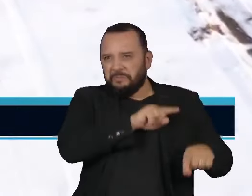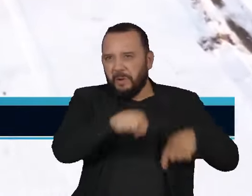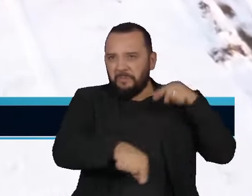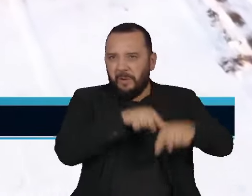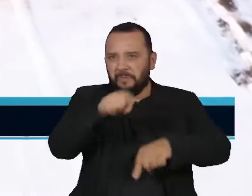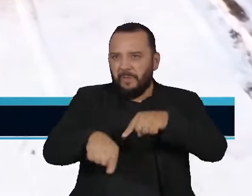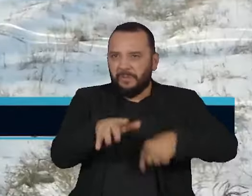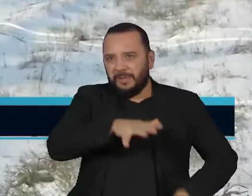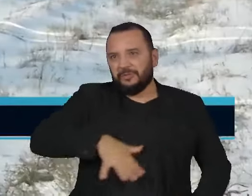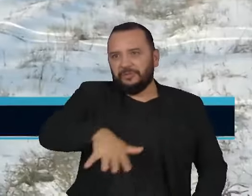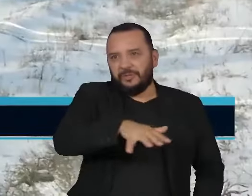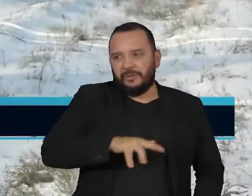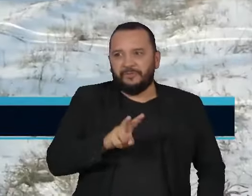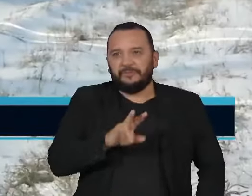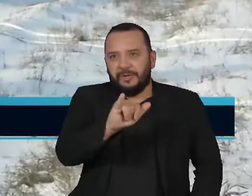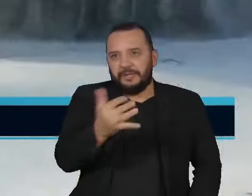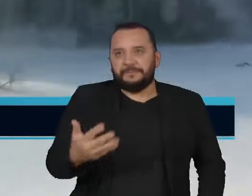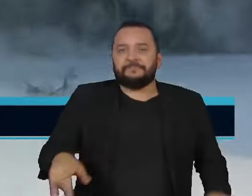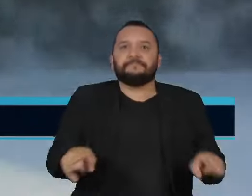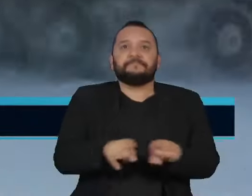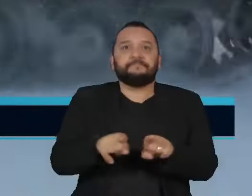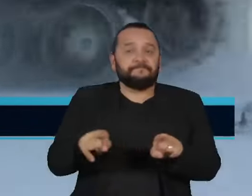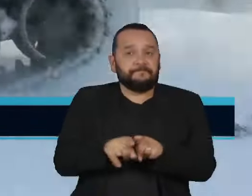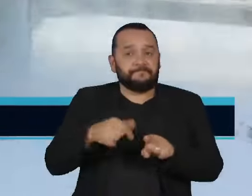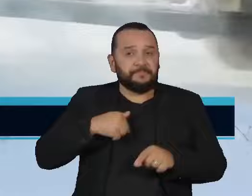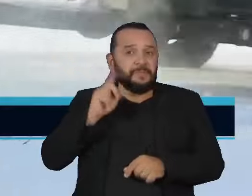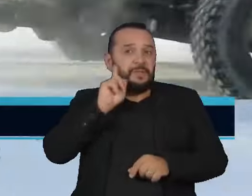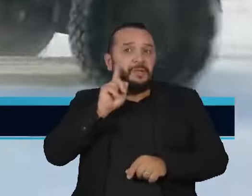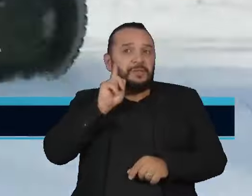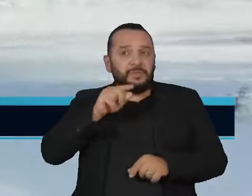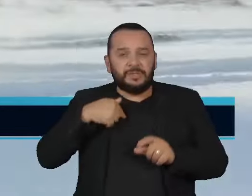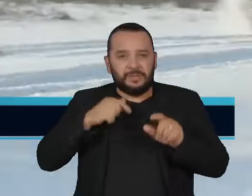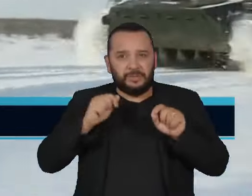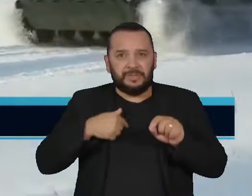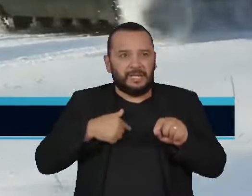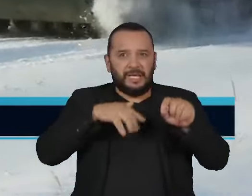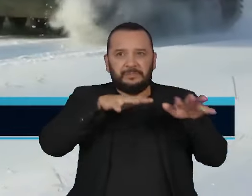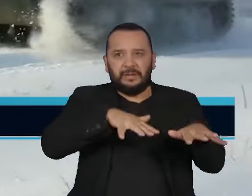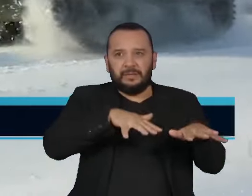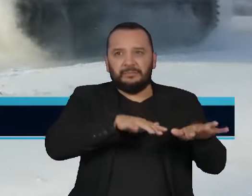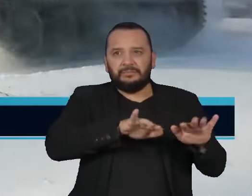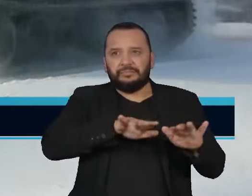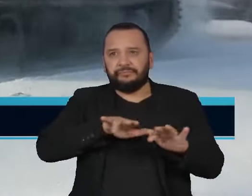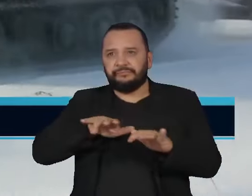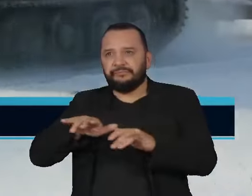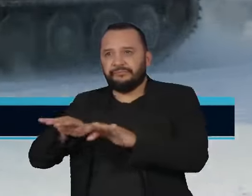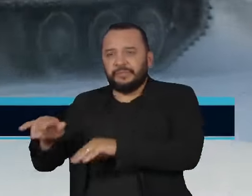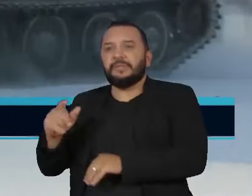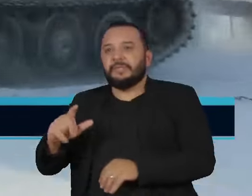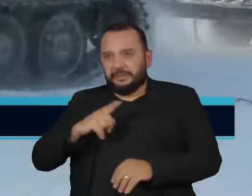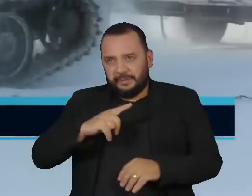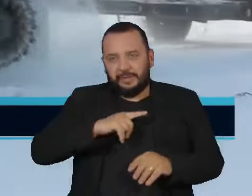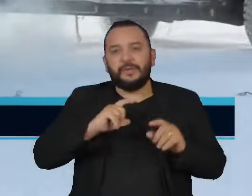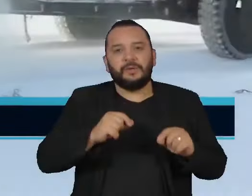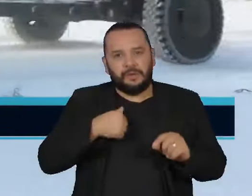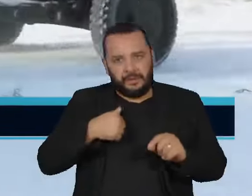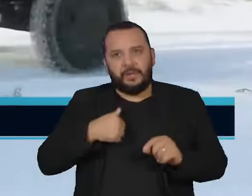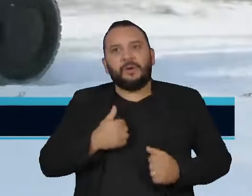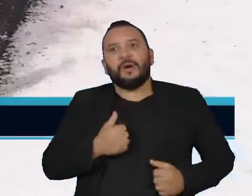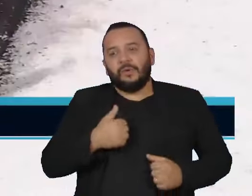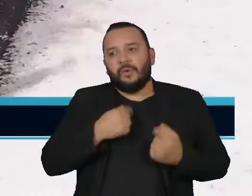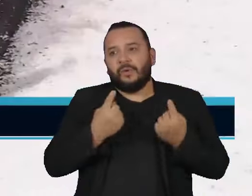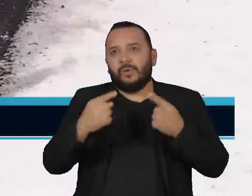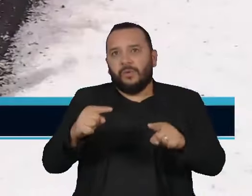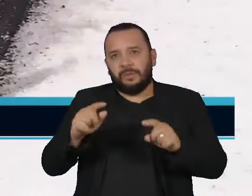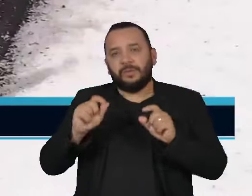na região. Esse possível recuo dos Estados Unidos deve enfrentar a oposição dos aliados europeus na OTAN, como